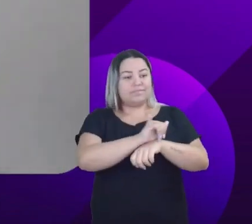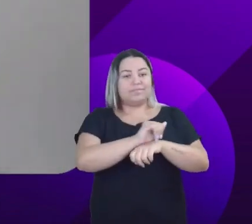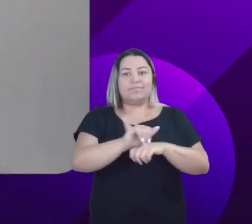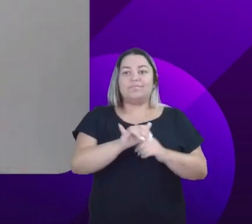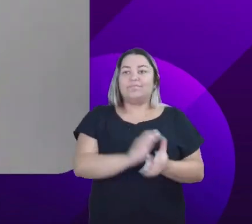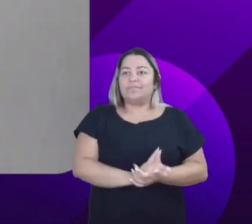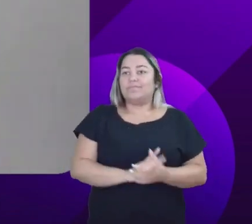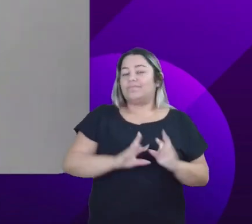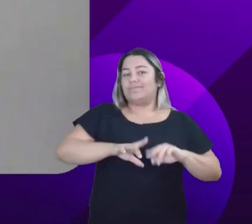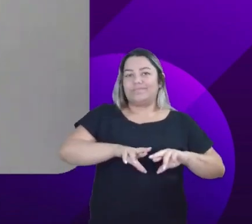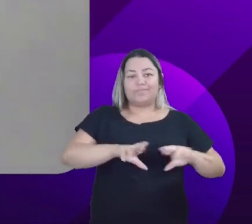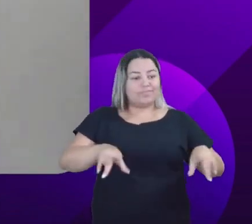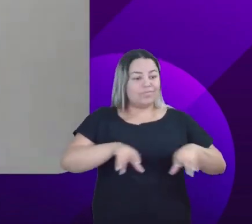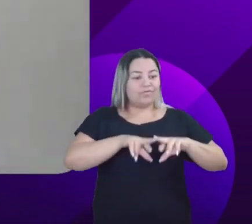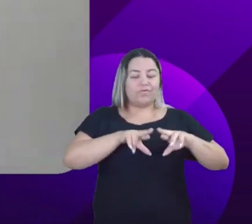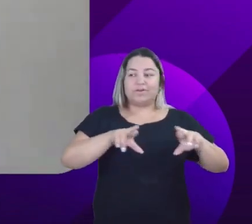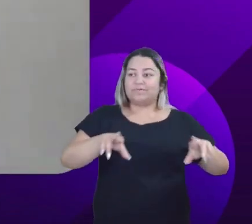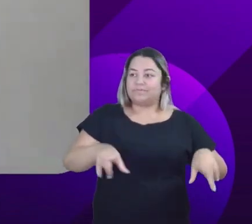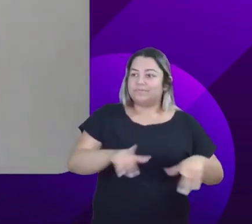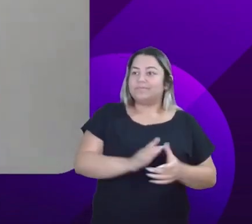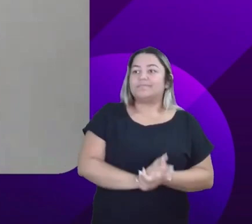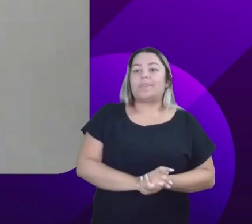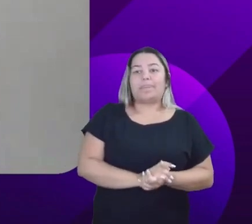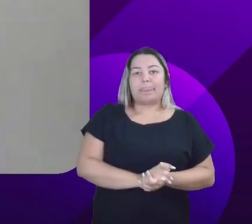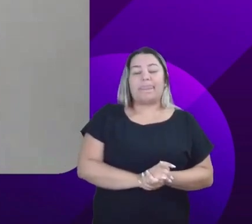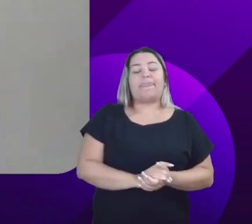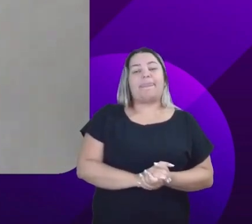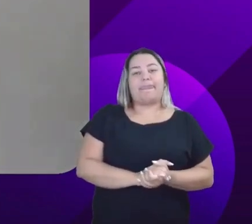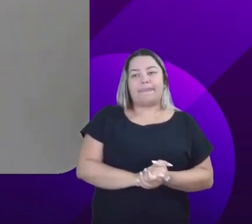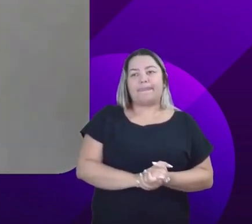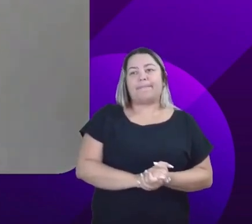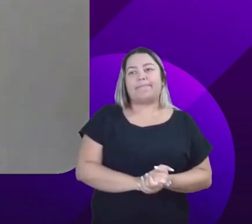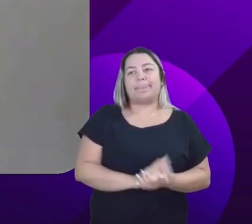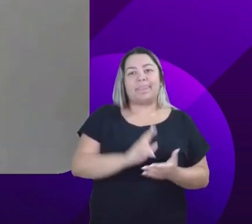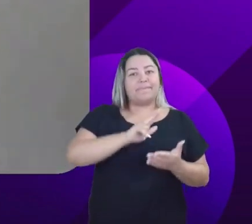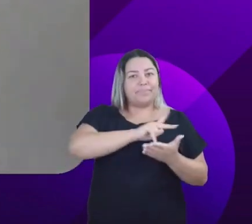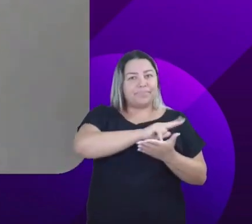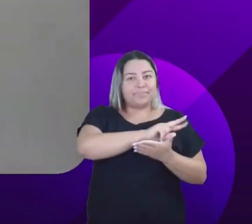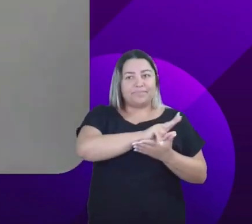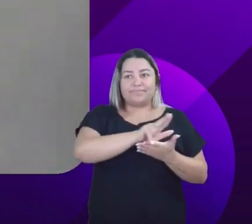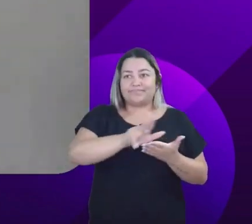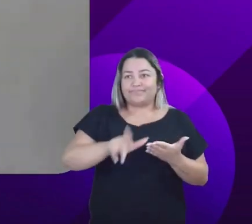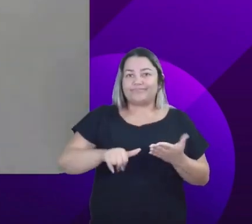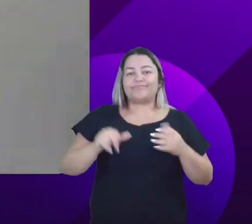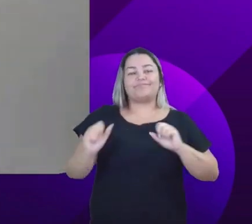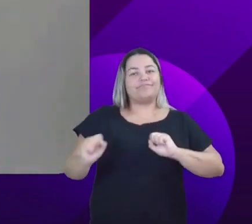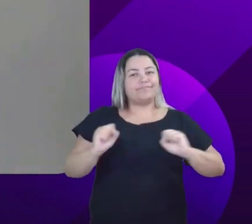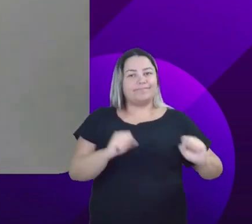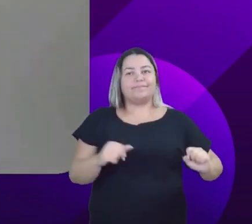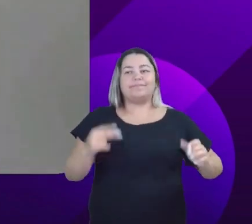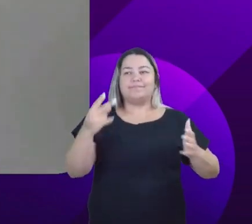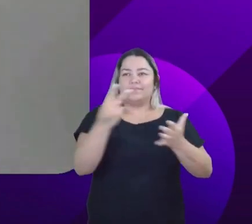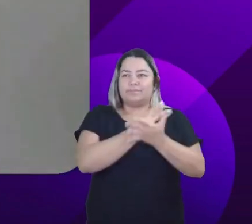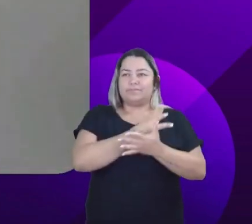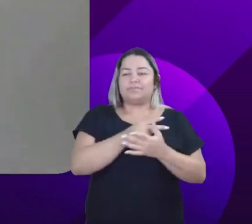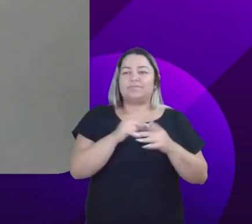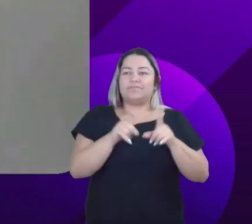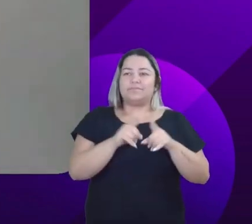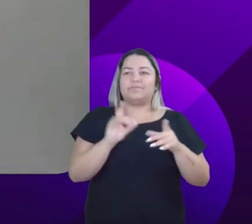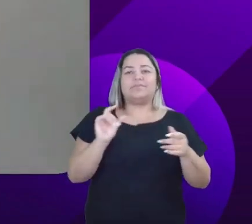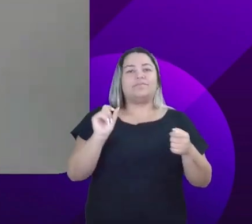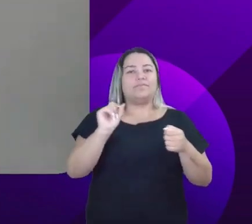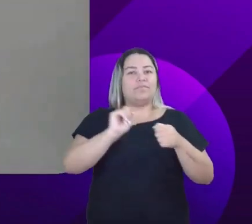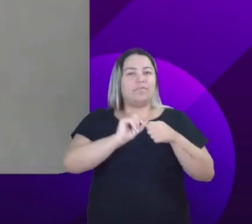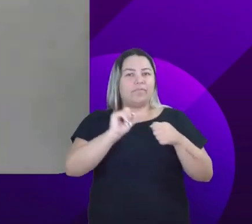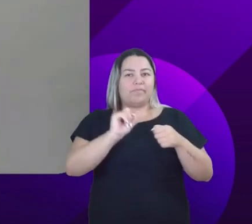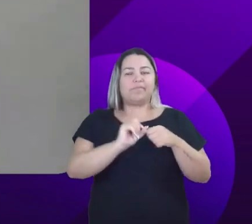de diferentes dimensões e a partir de diferentes variáveis que podem ser